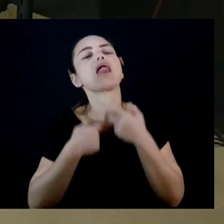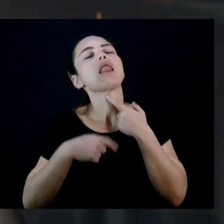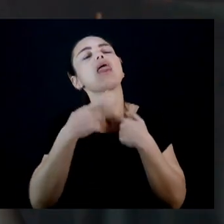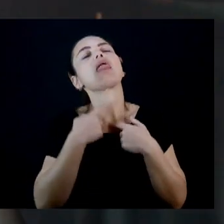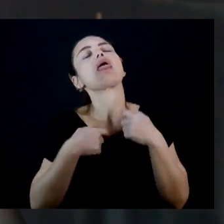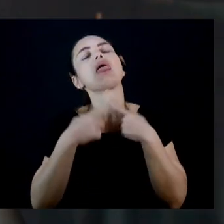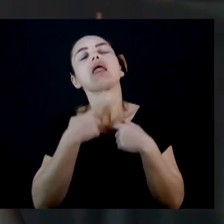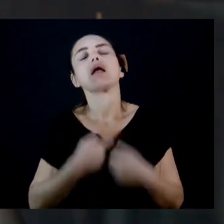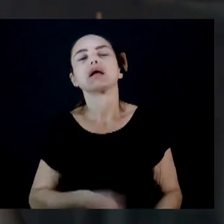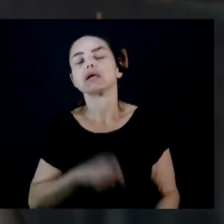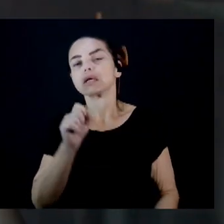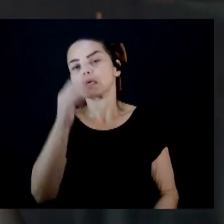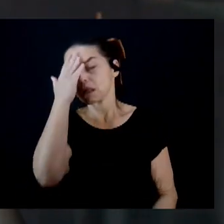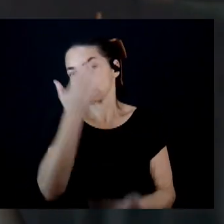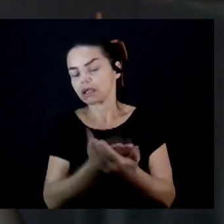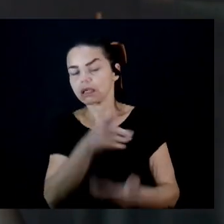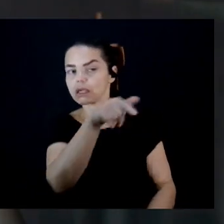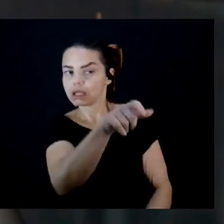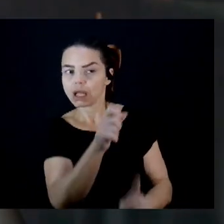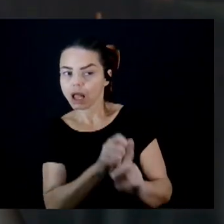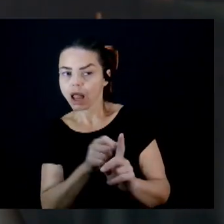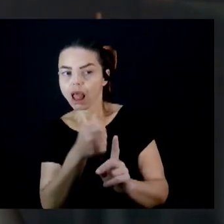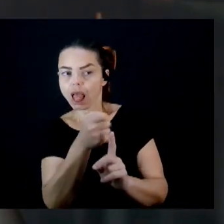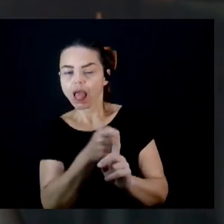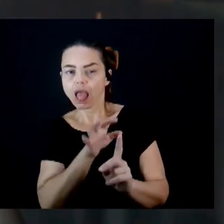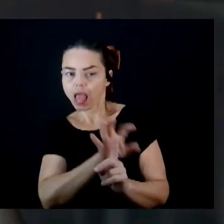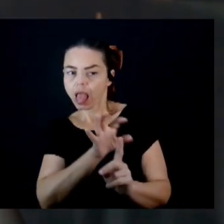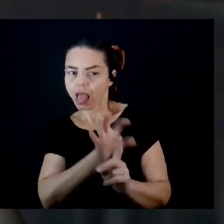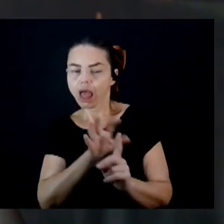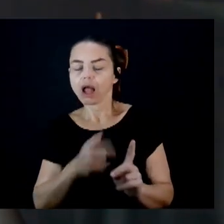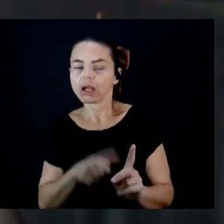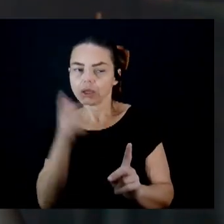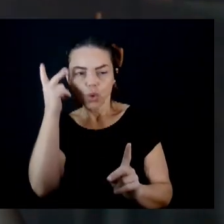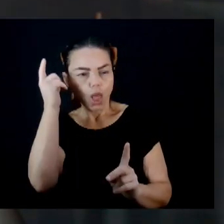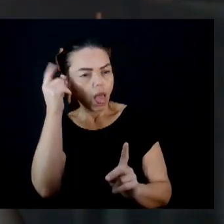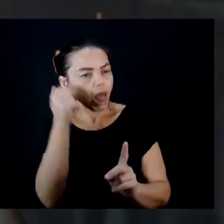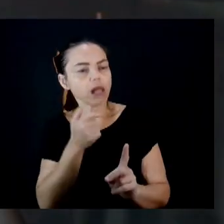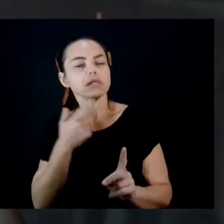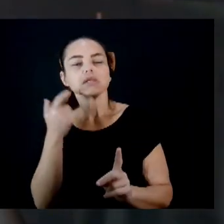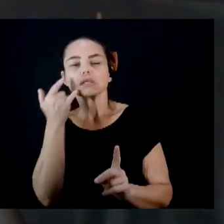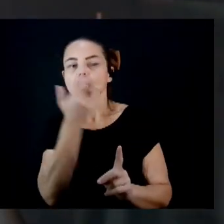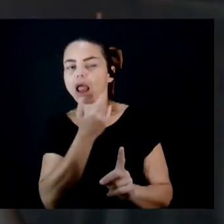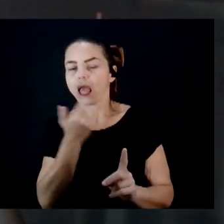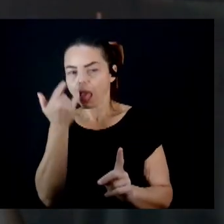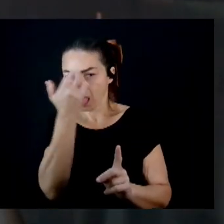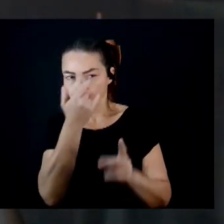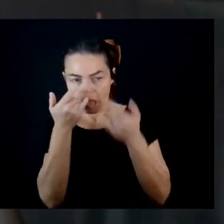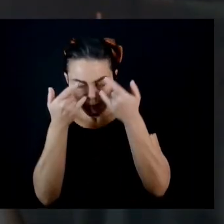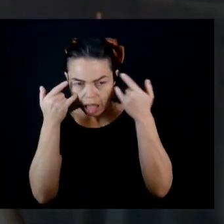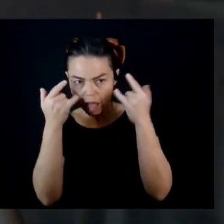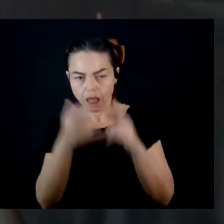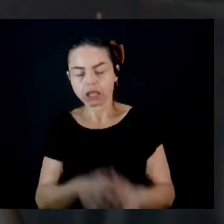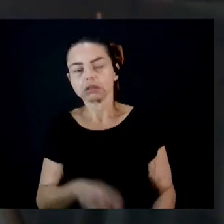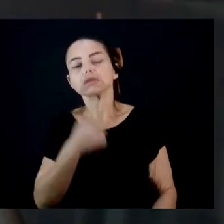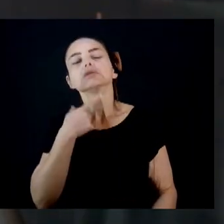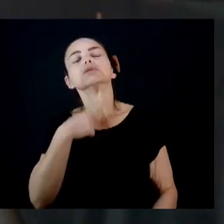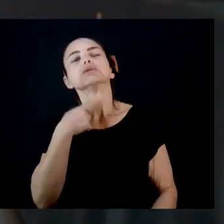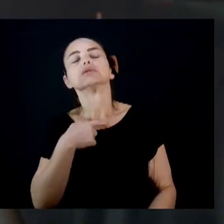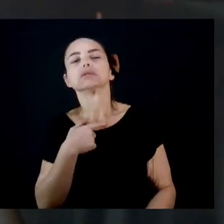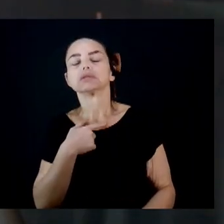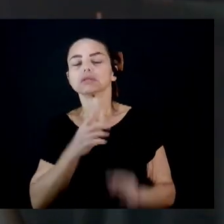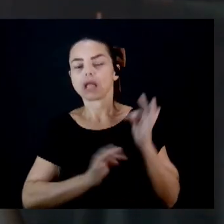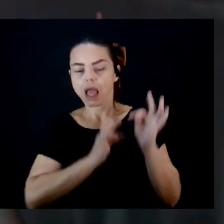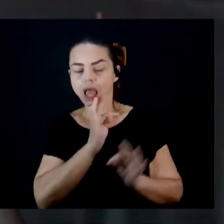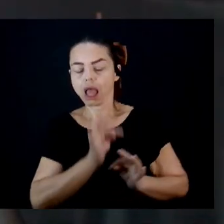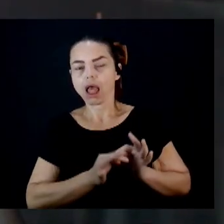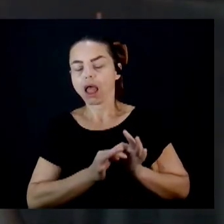criança acreditar? Ah, isso daqui é padrão. É o normal. E qual que é a diferença do erótico pro